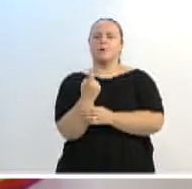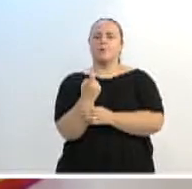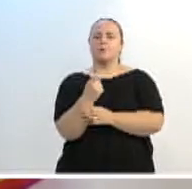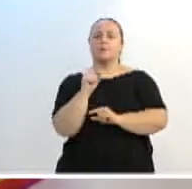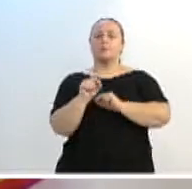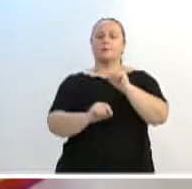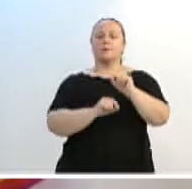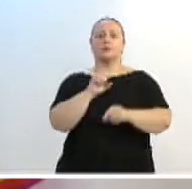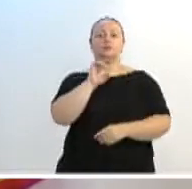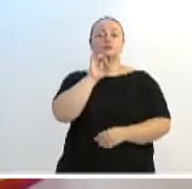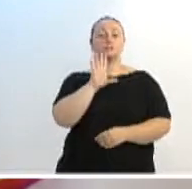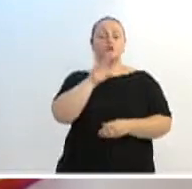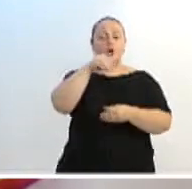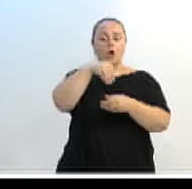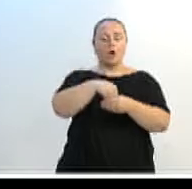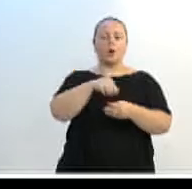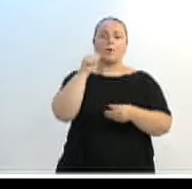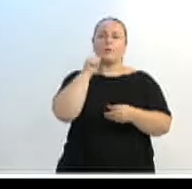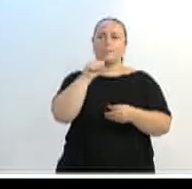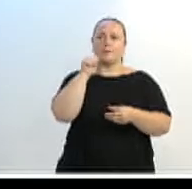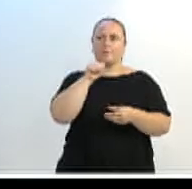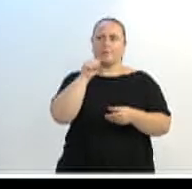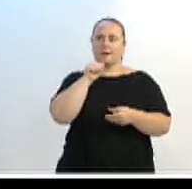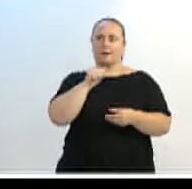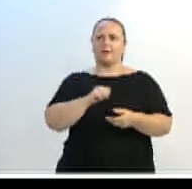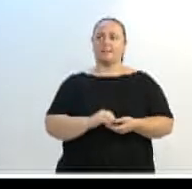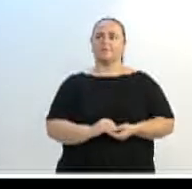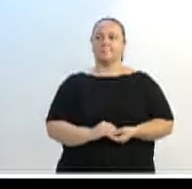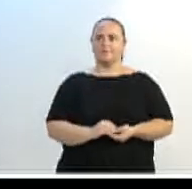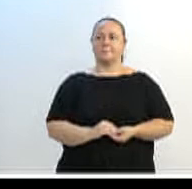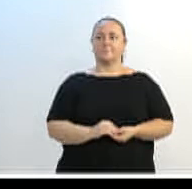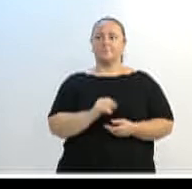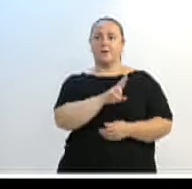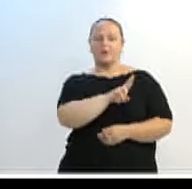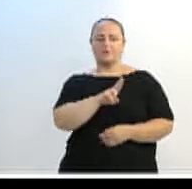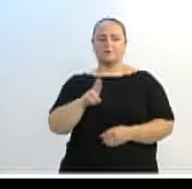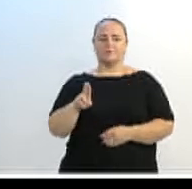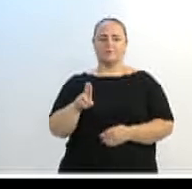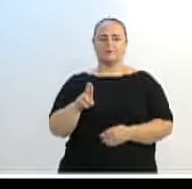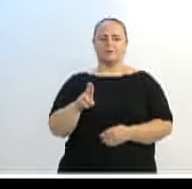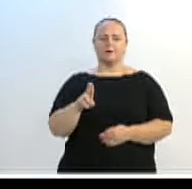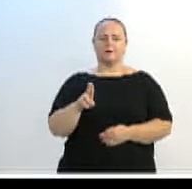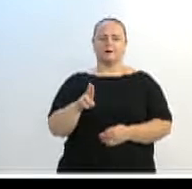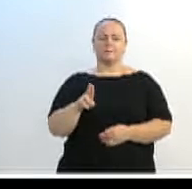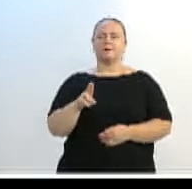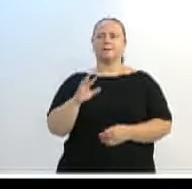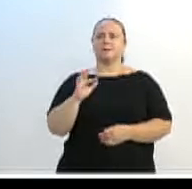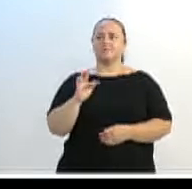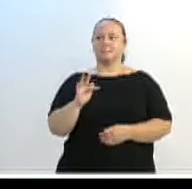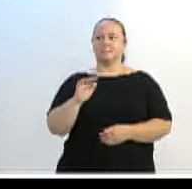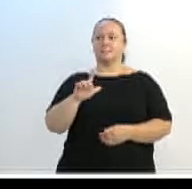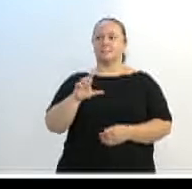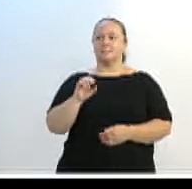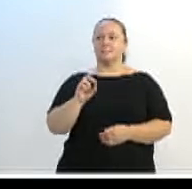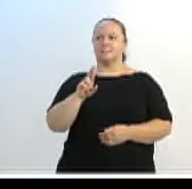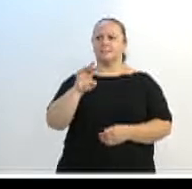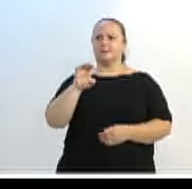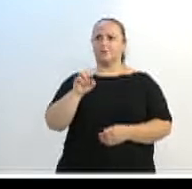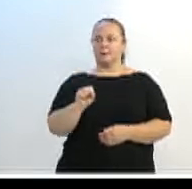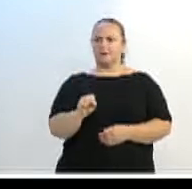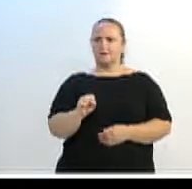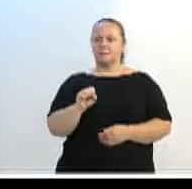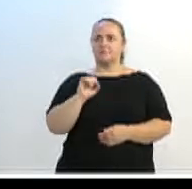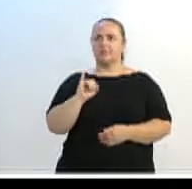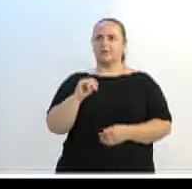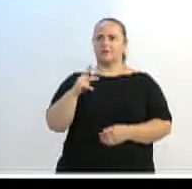por mulheres, que é o Rotary Flores do Ipê. E aqui eu trago algumas imagens, só para as pessoas também entenderem qual é o trabalho